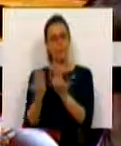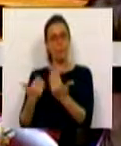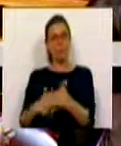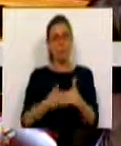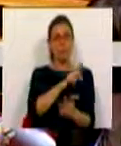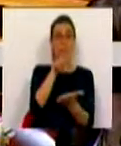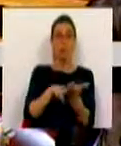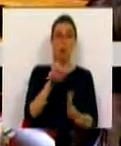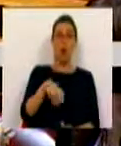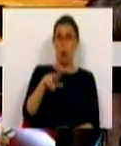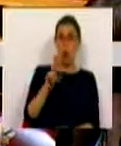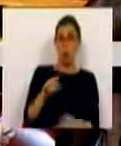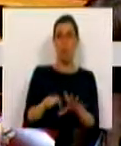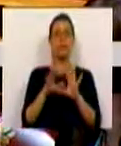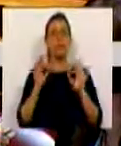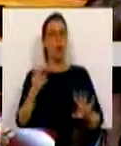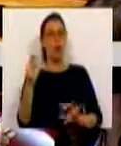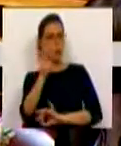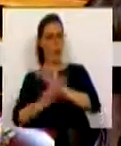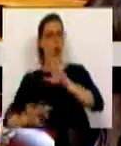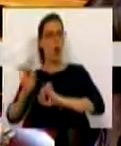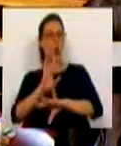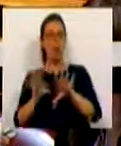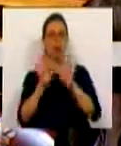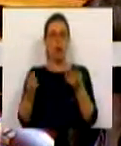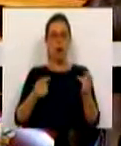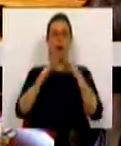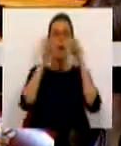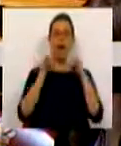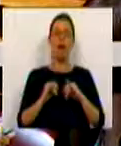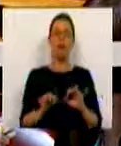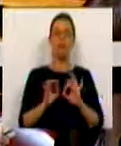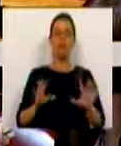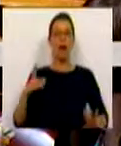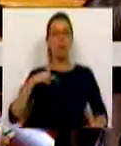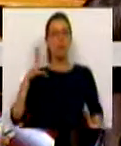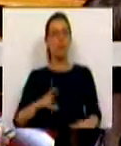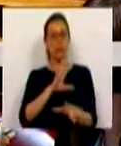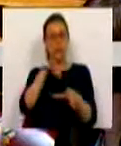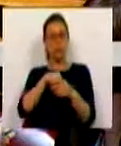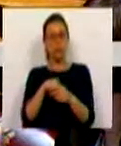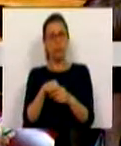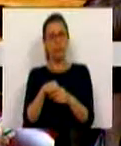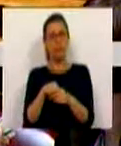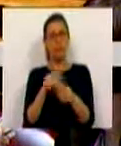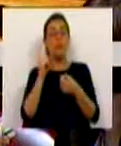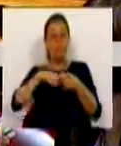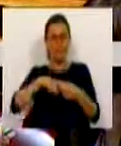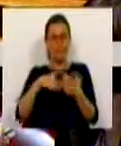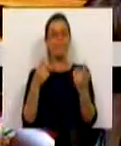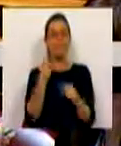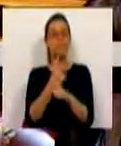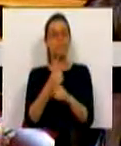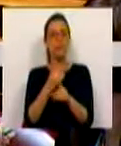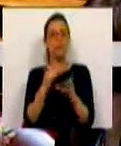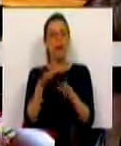restritivas aprovadas pela ONU, bem como da União Europeia, assim como de organizações internacionais que Portugal seja membro. E pretende-se estabelecer